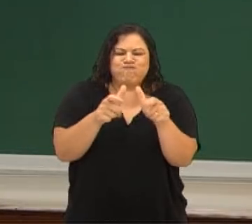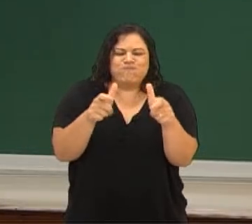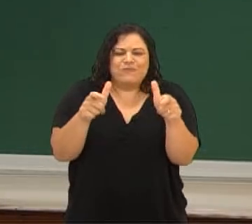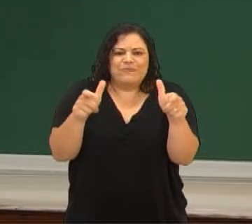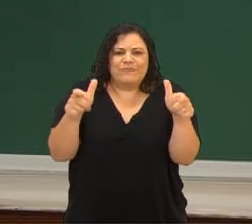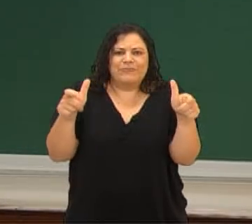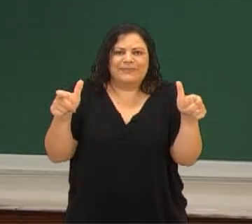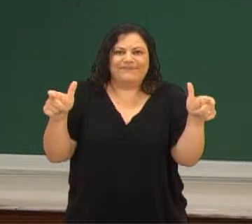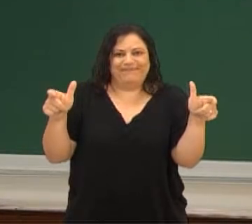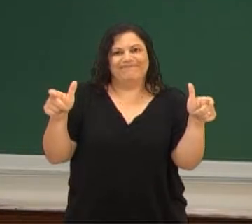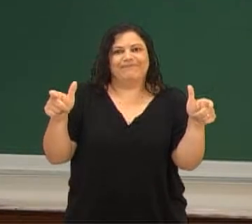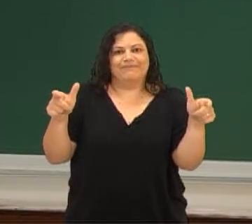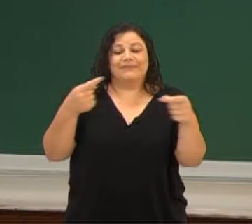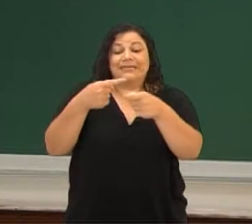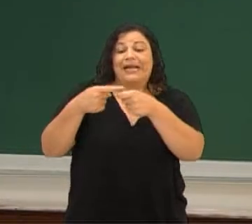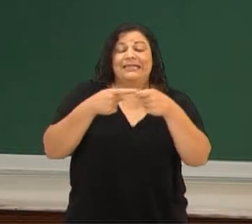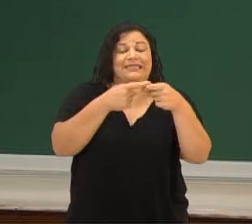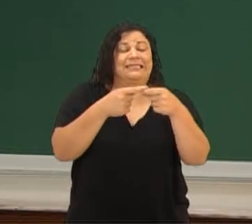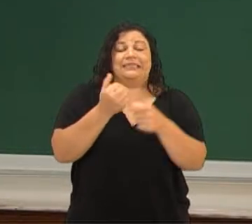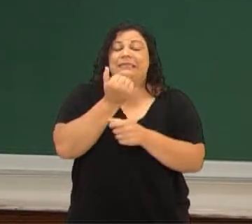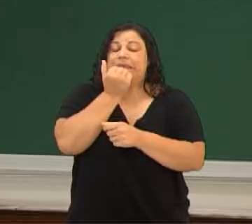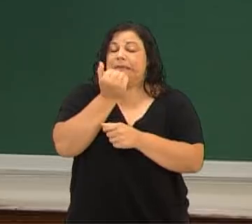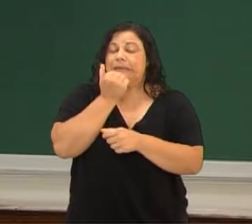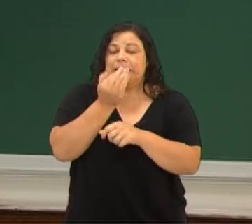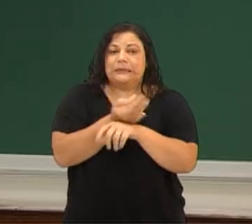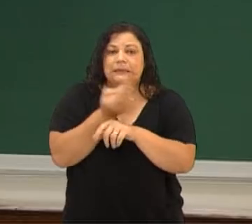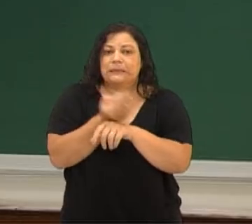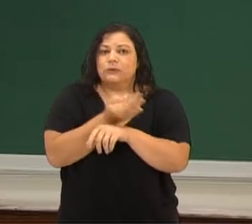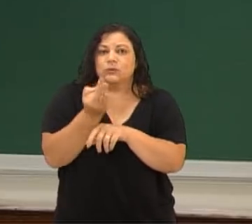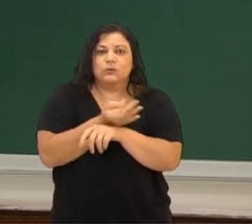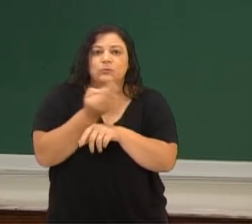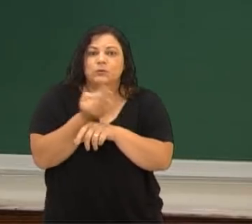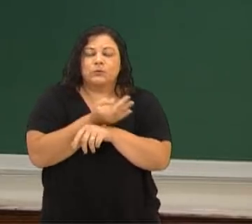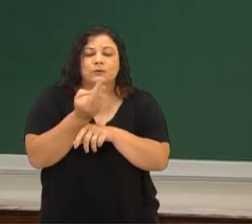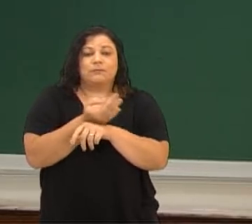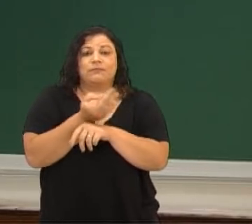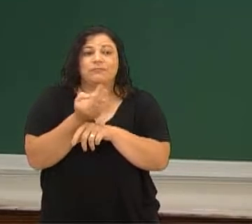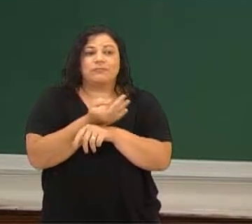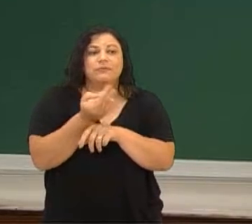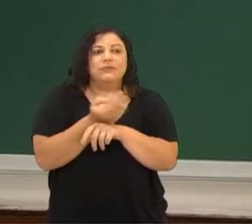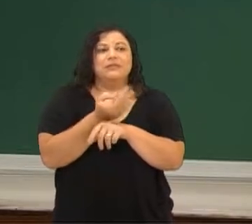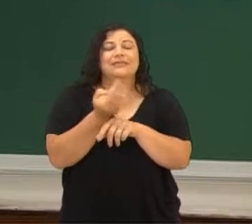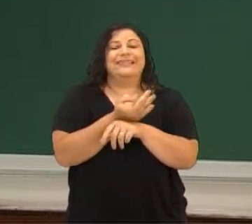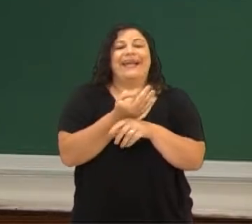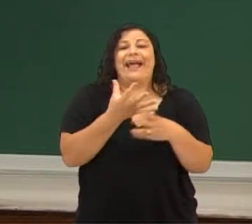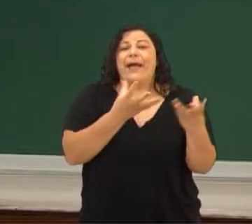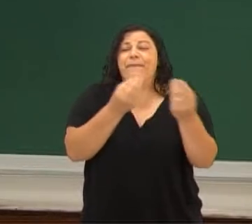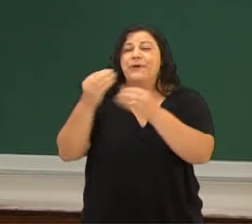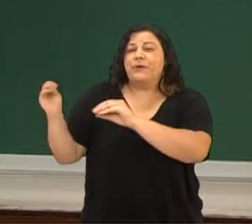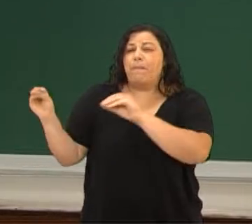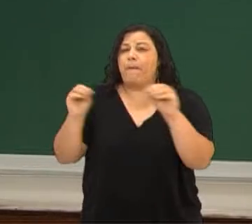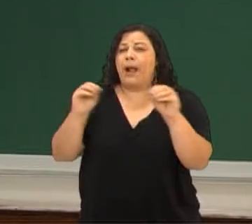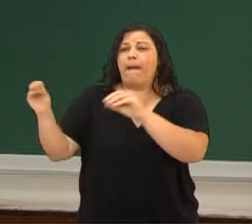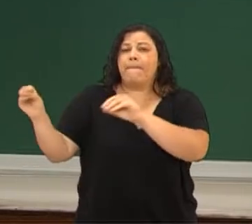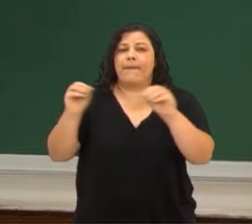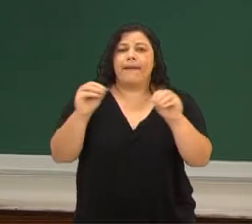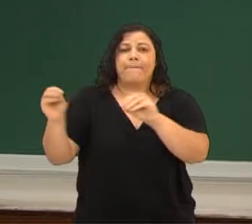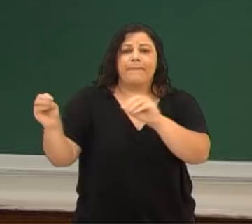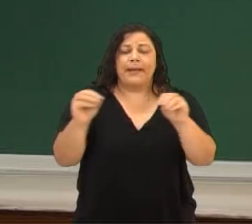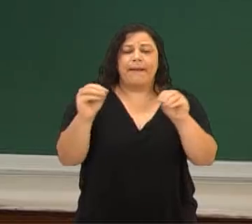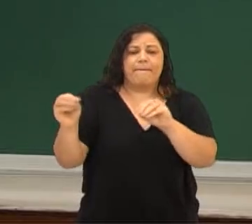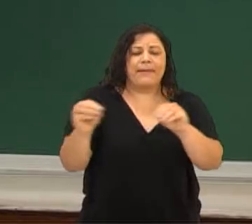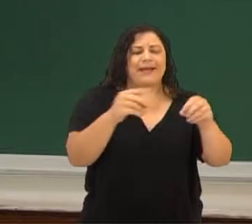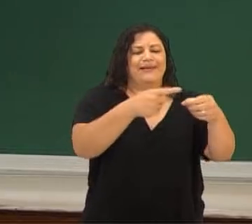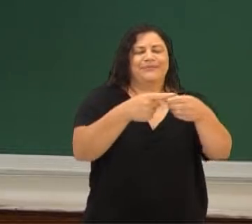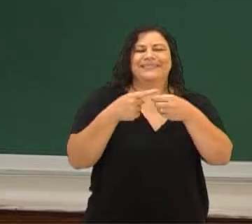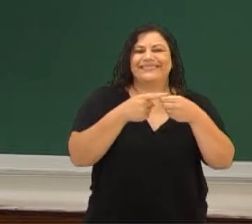urbanas não conseguem sustentar esse crescimento. É muita migração, muito êxodo rural e as